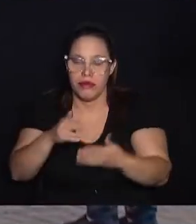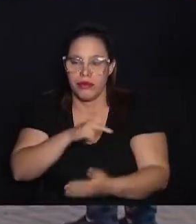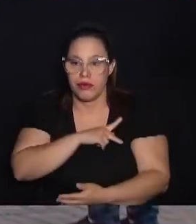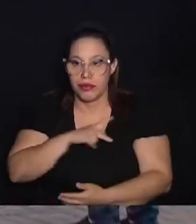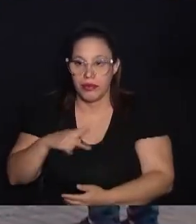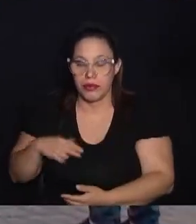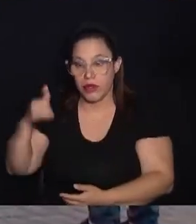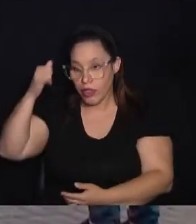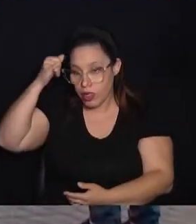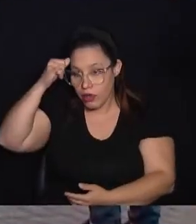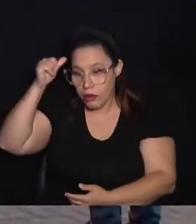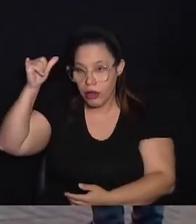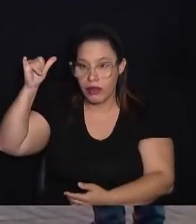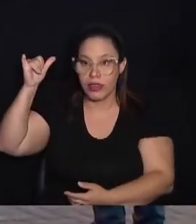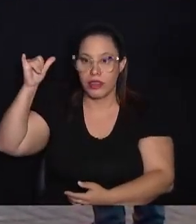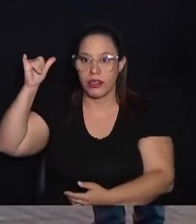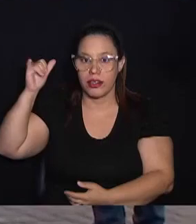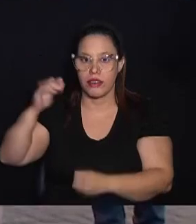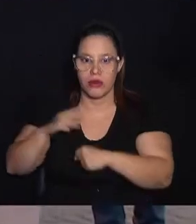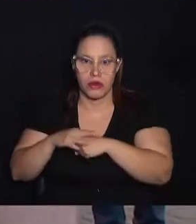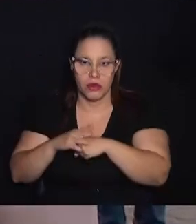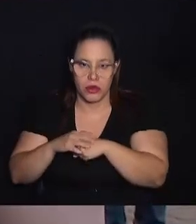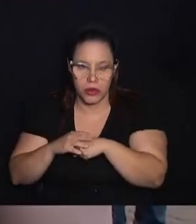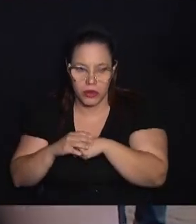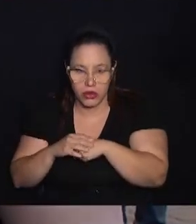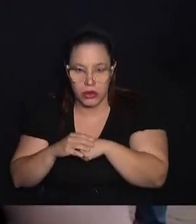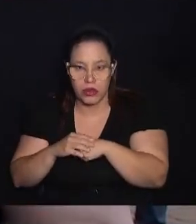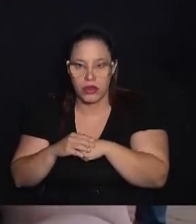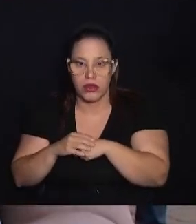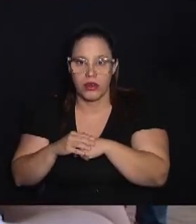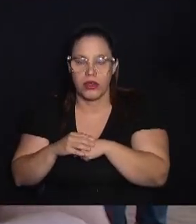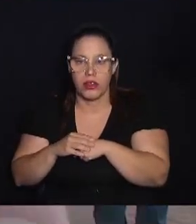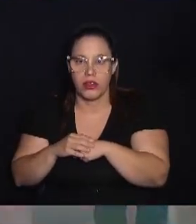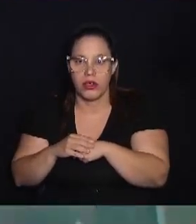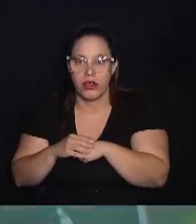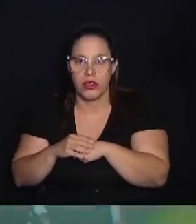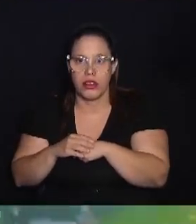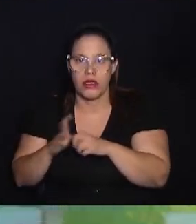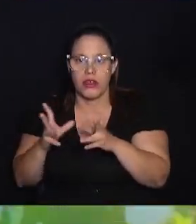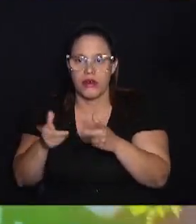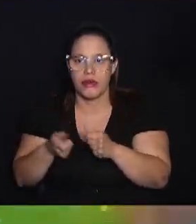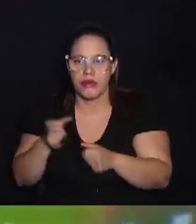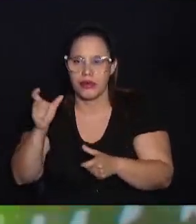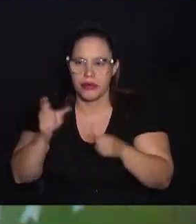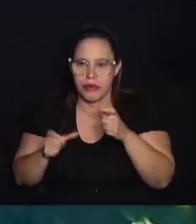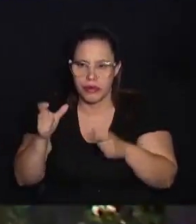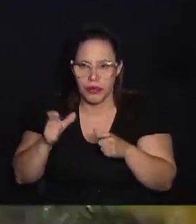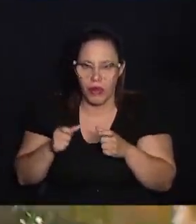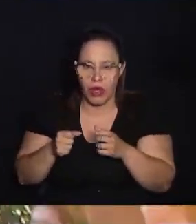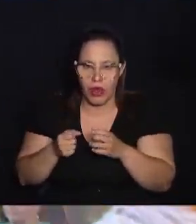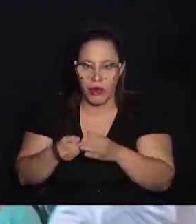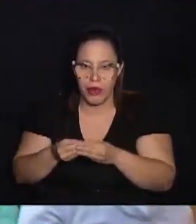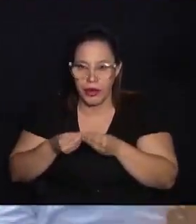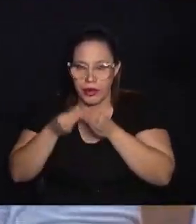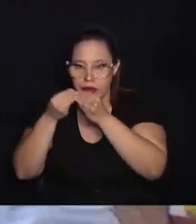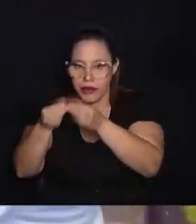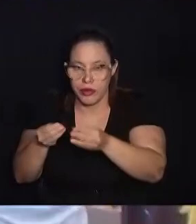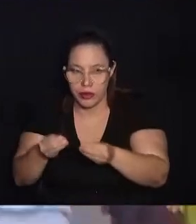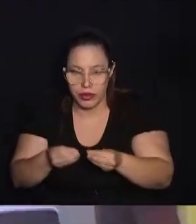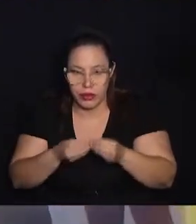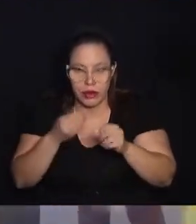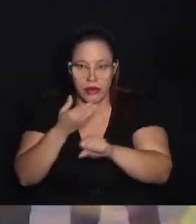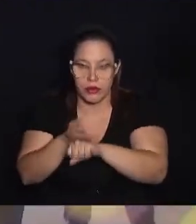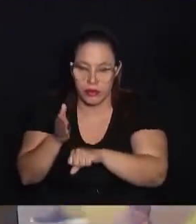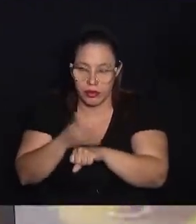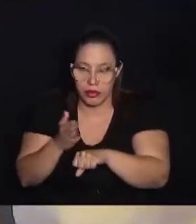agravos e pela recuperação também né das doenças e para tanto a gente promove essas práticas integrativas que já existem no